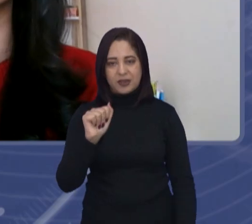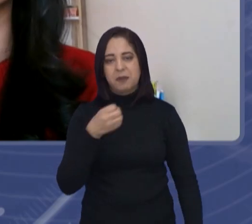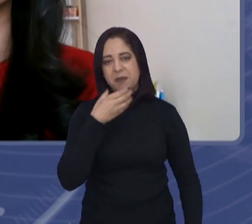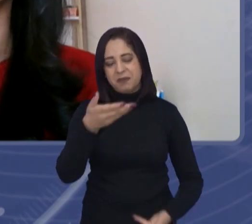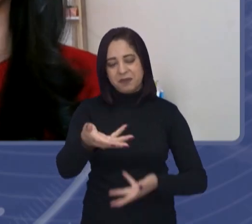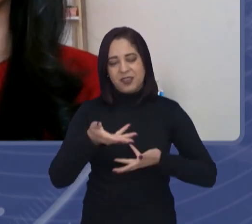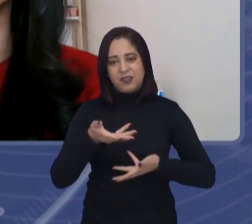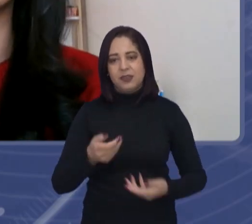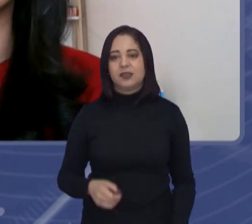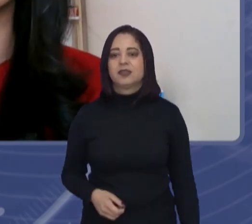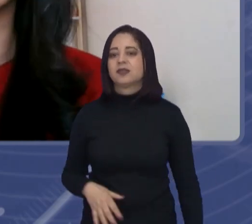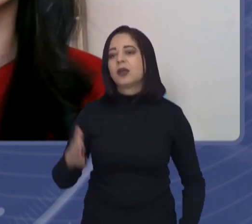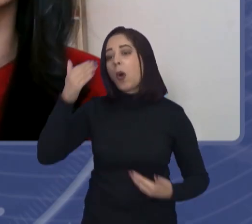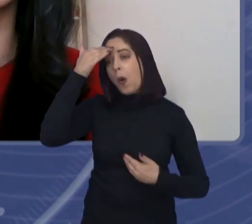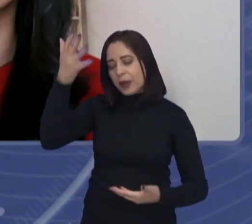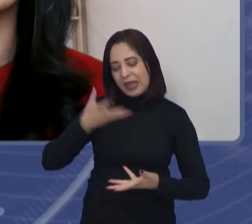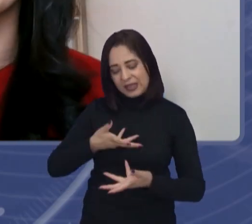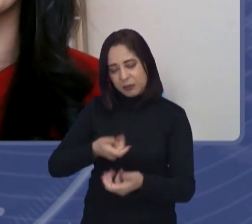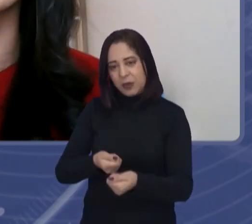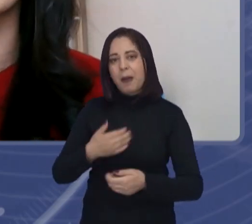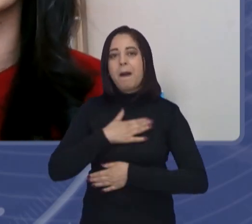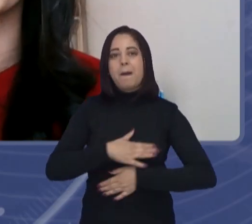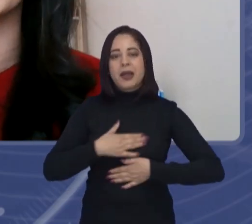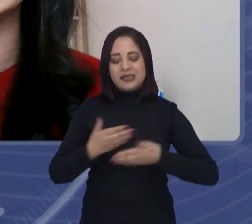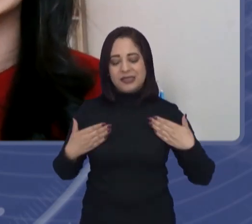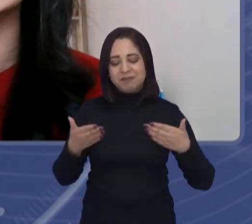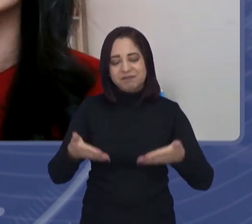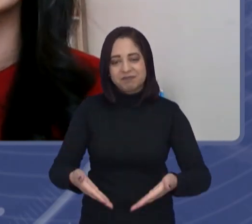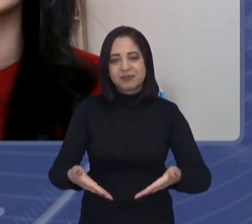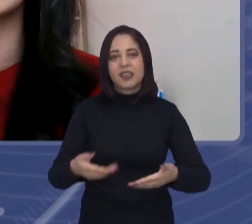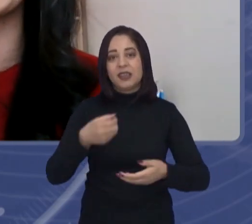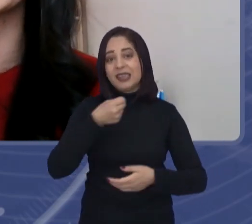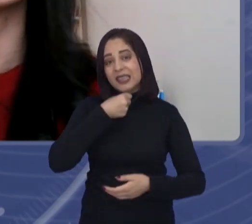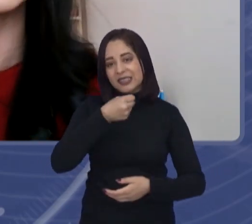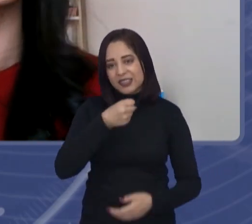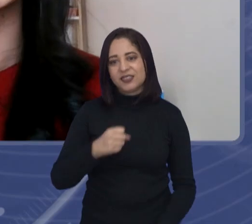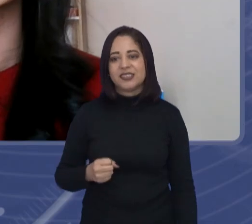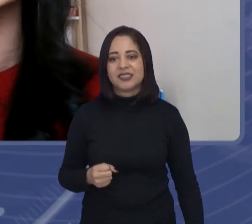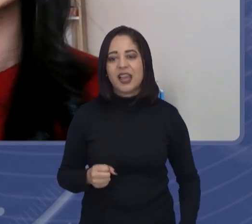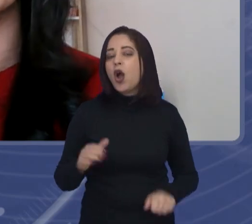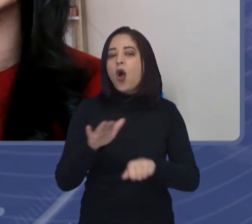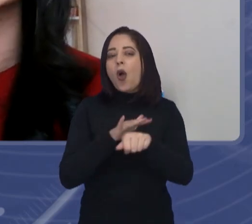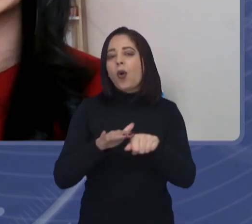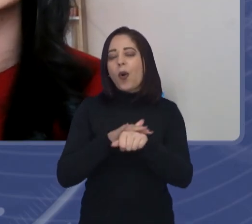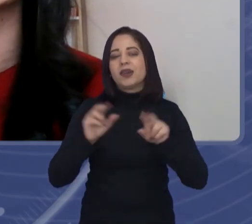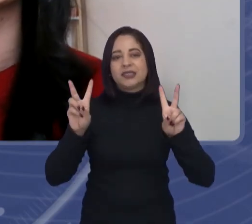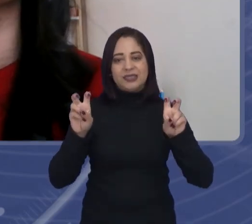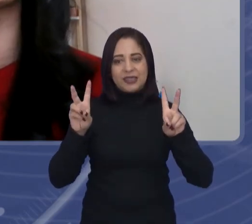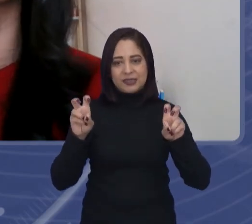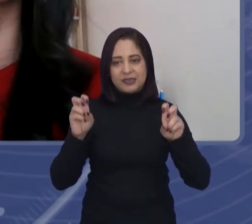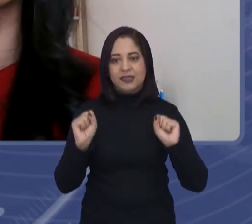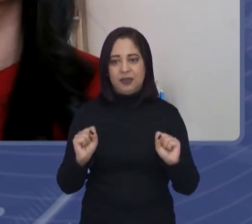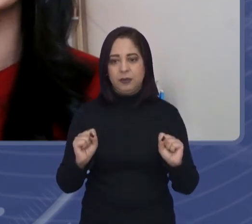Victória. Oi, Dani, obrigada pelo convite. É um prazer imenso estar aqui com vocês. para falar um pouquinho desse tema, né,